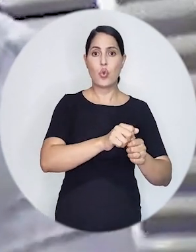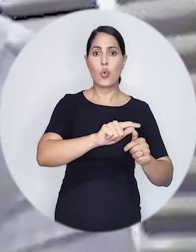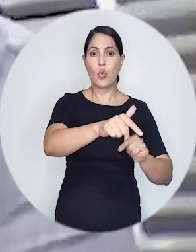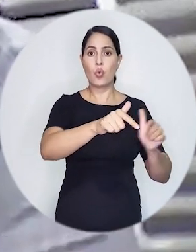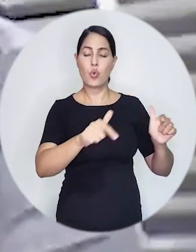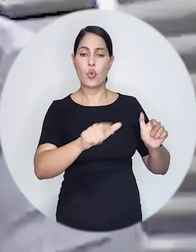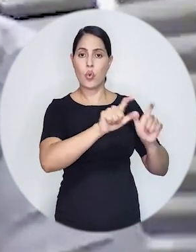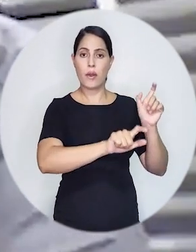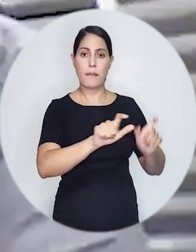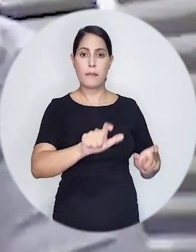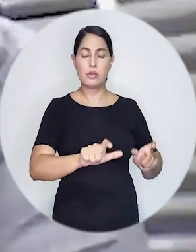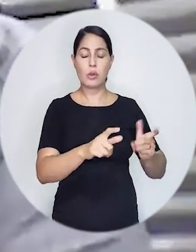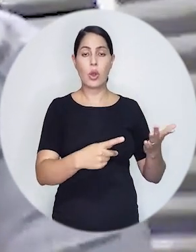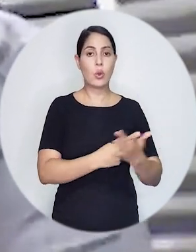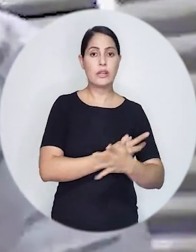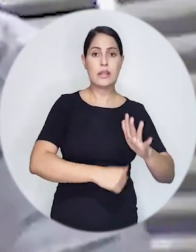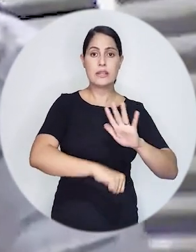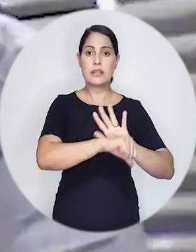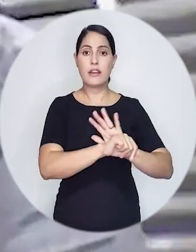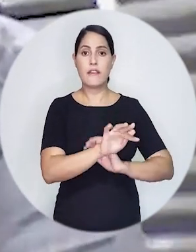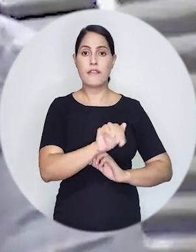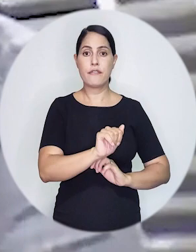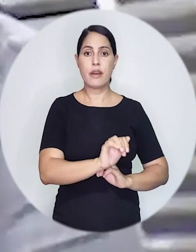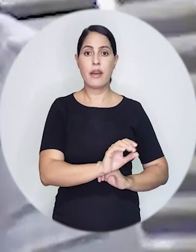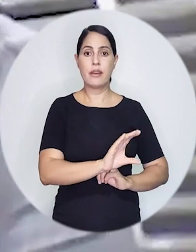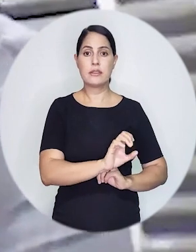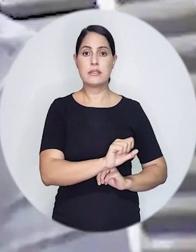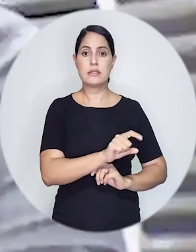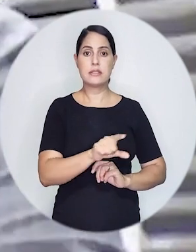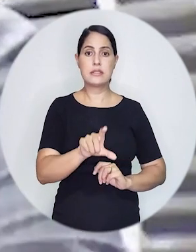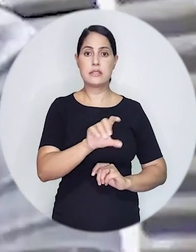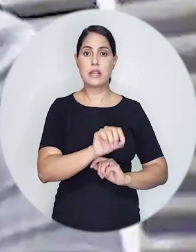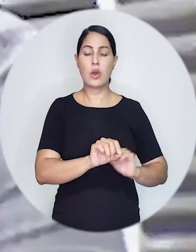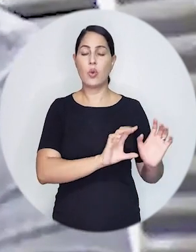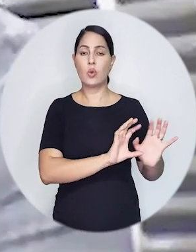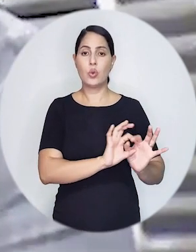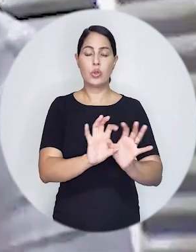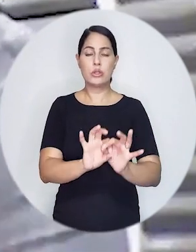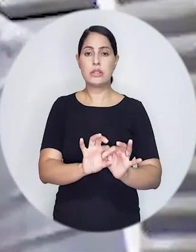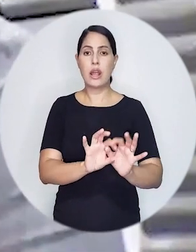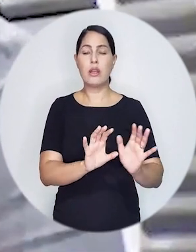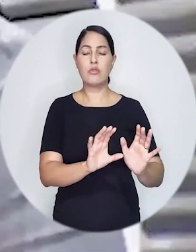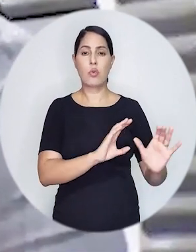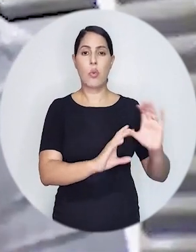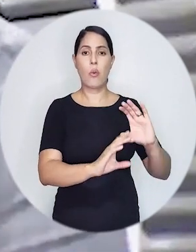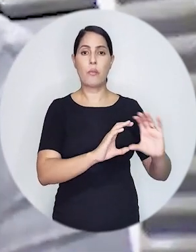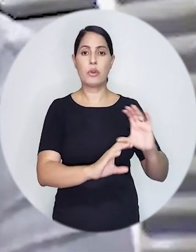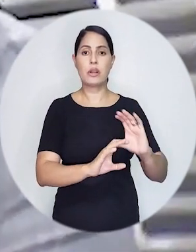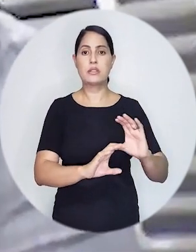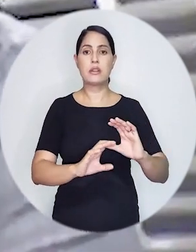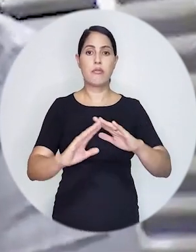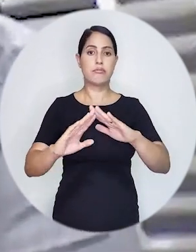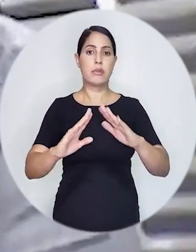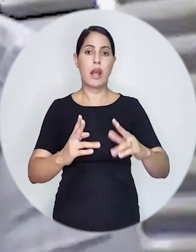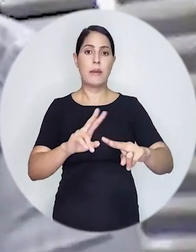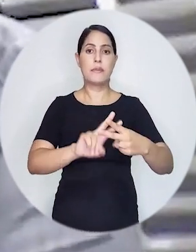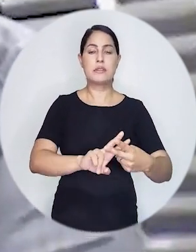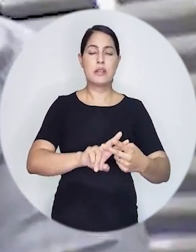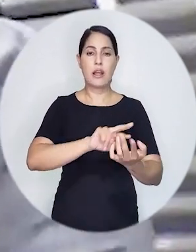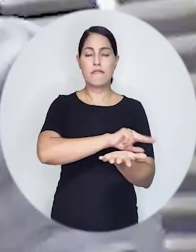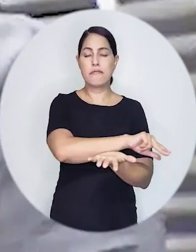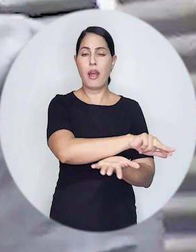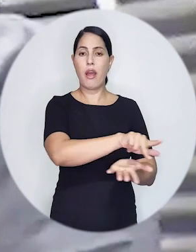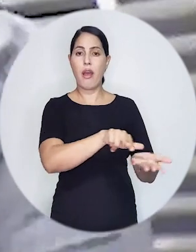como funciona através de facções que se comunicam praticamente em todos os presídios. Então esse